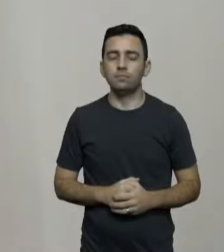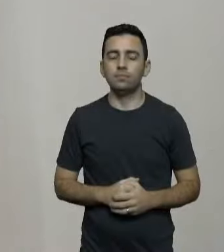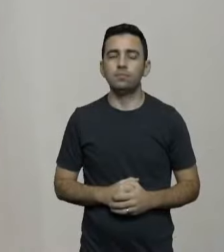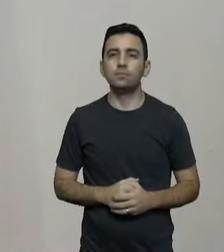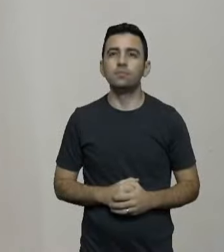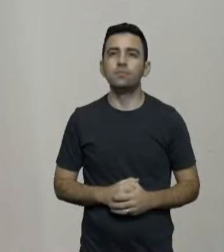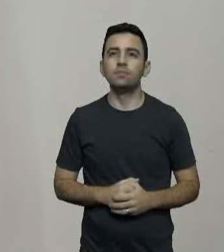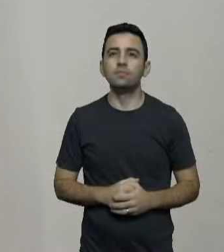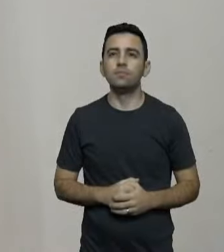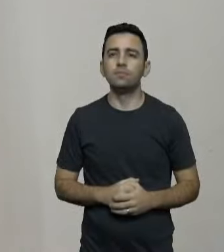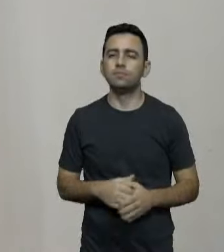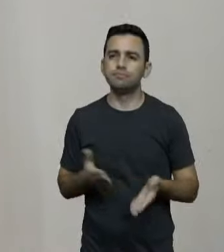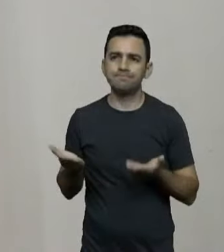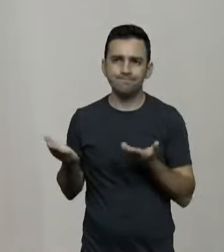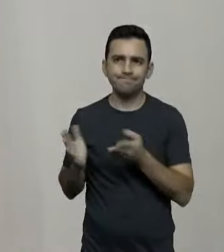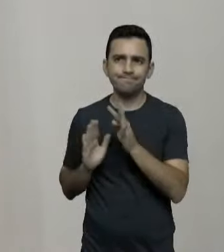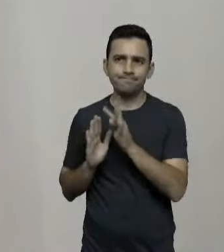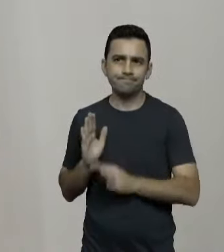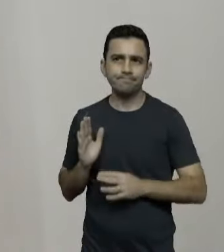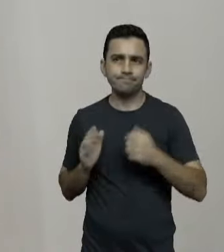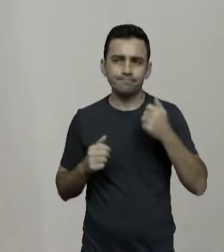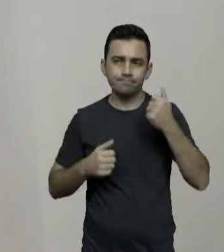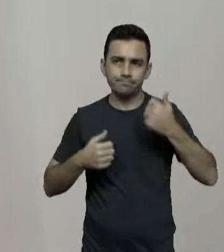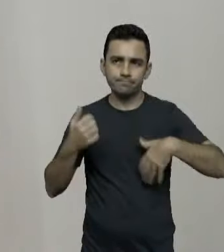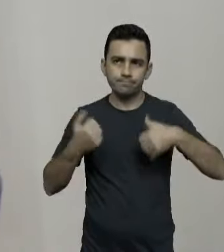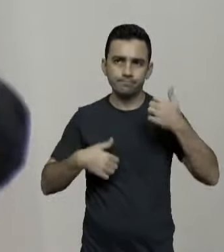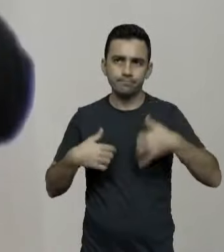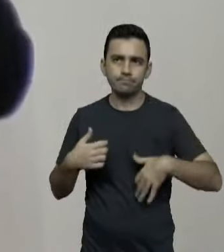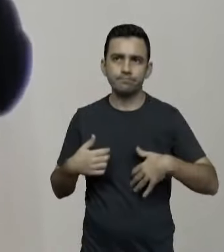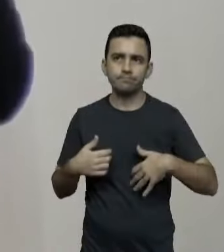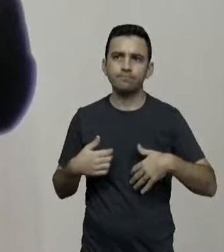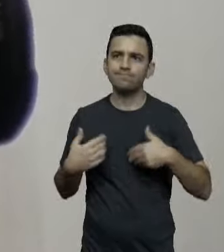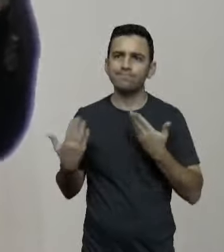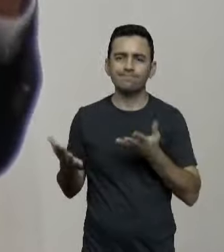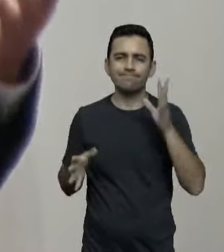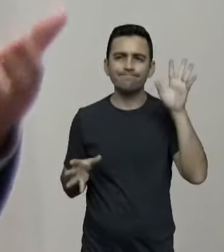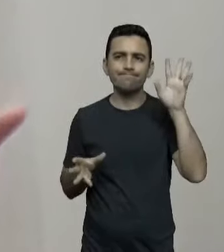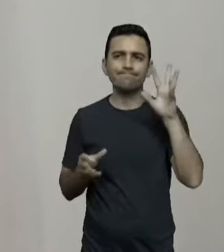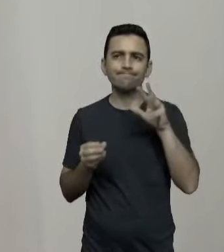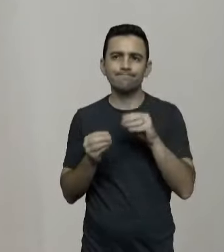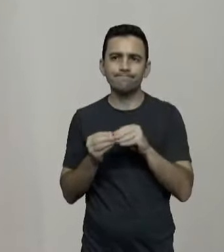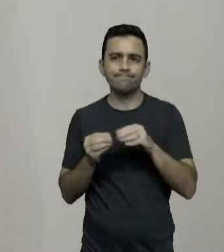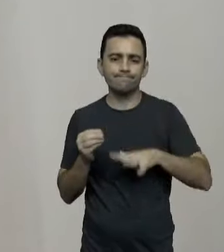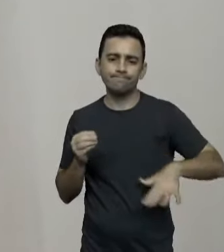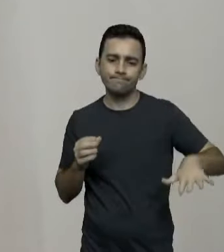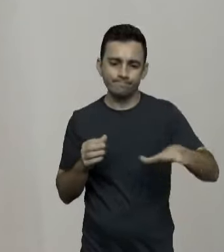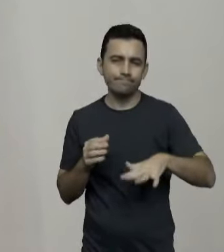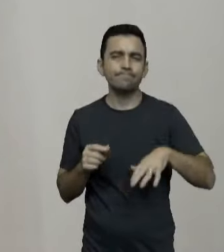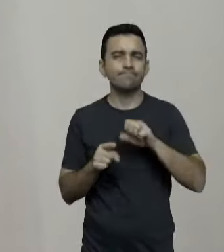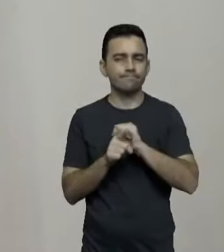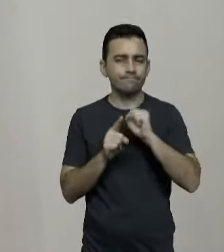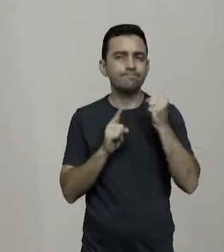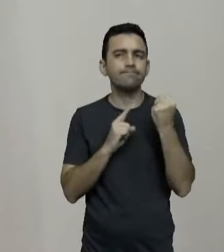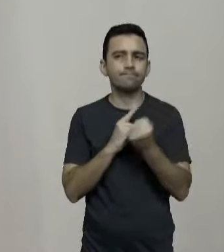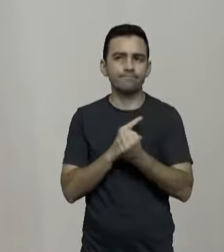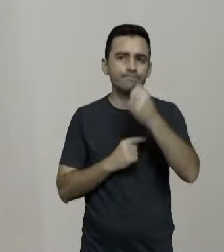Esse texto, senhor presidente, eu acho que ele resume o que a sociedade do